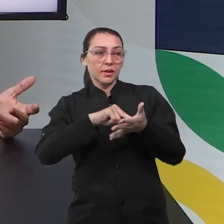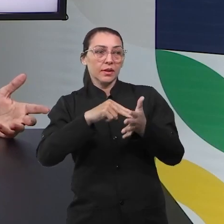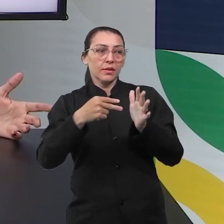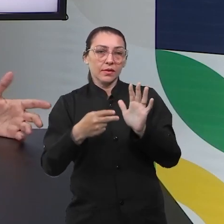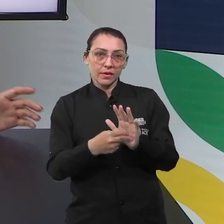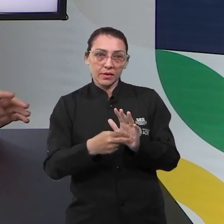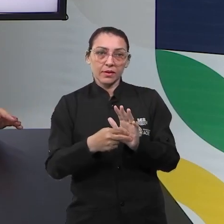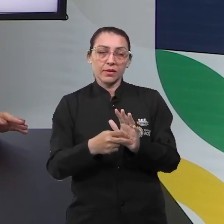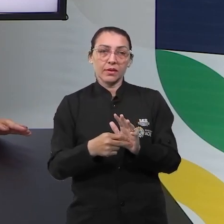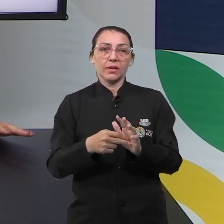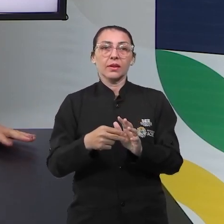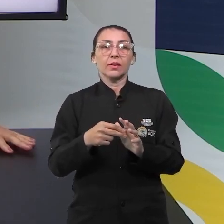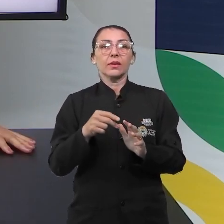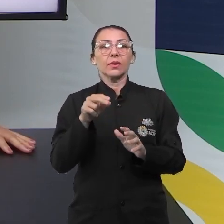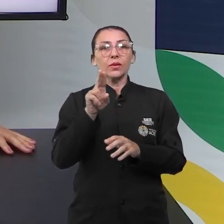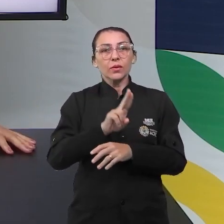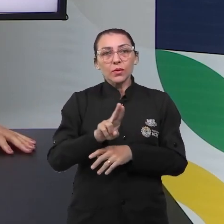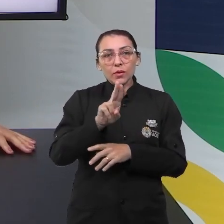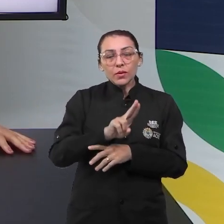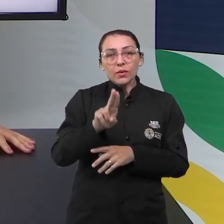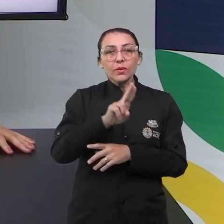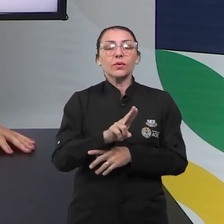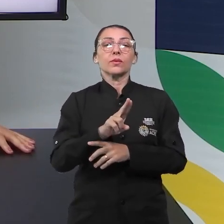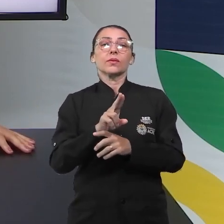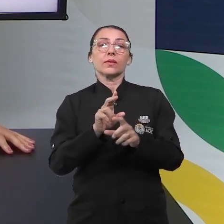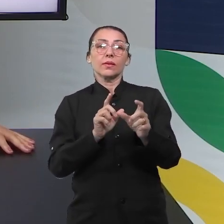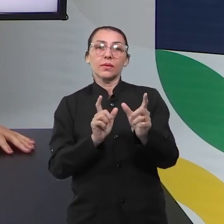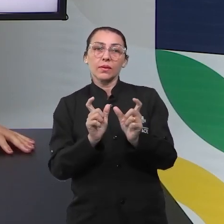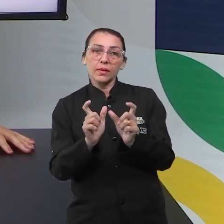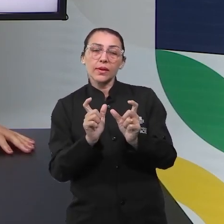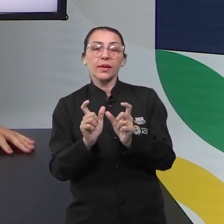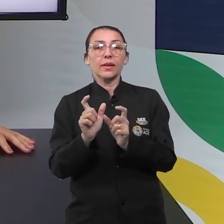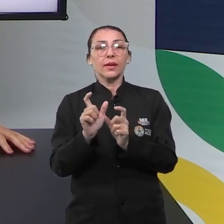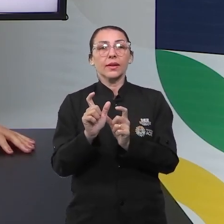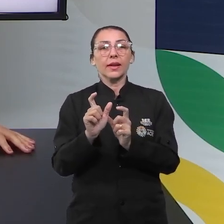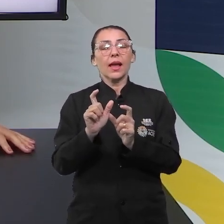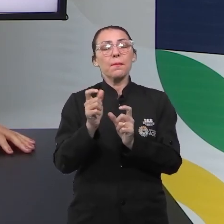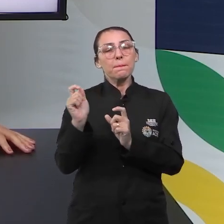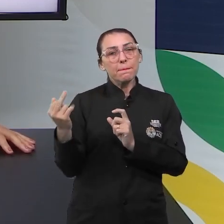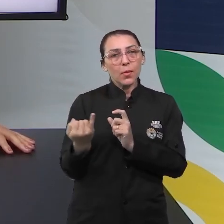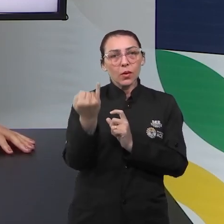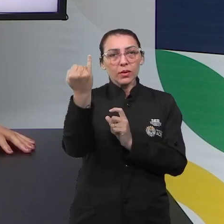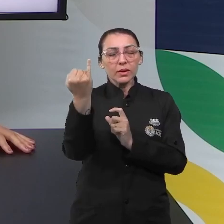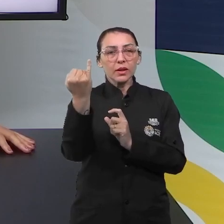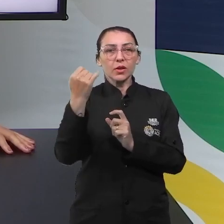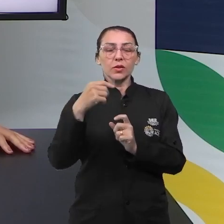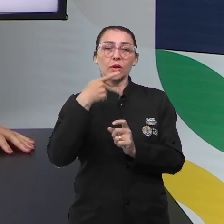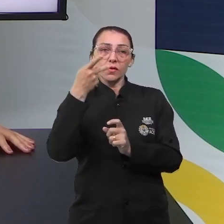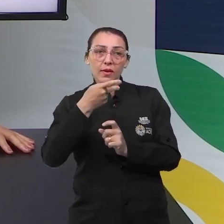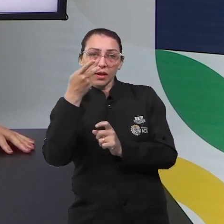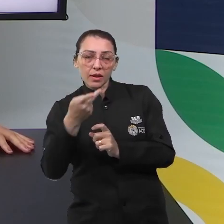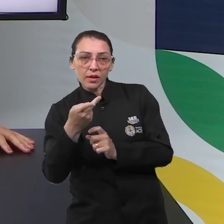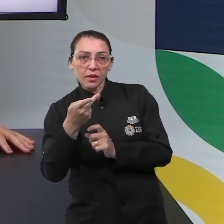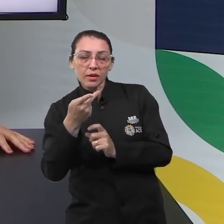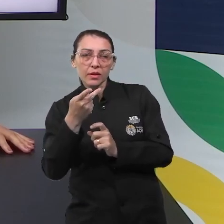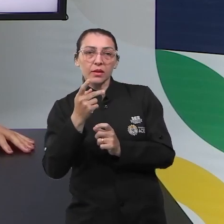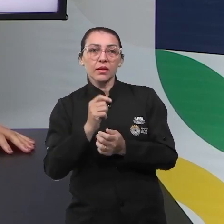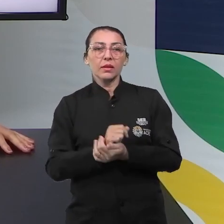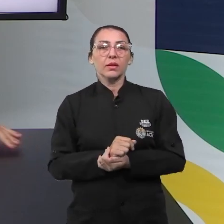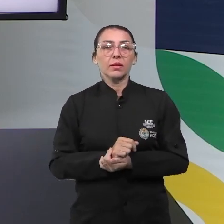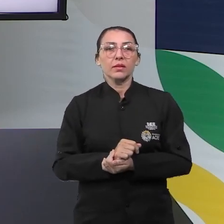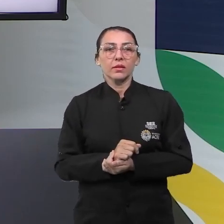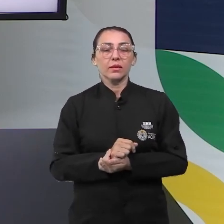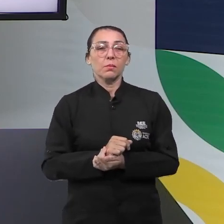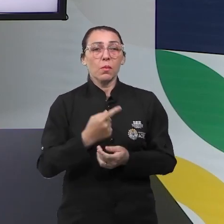sentidos decorrentes e usos expressivos é muito essencial quando nós falamos de língua